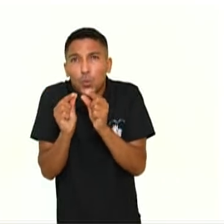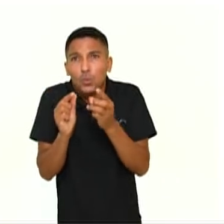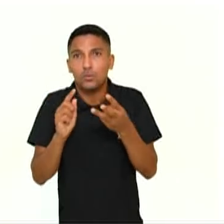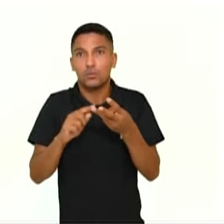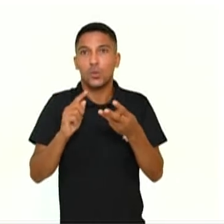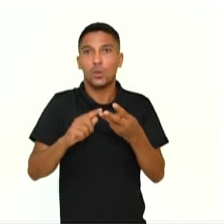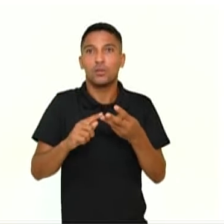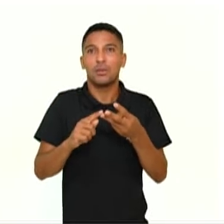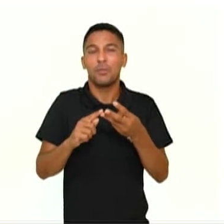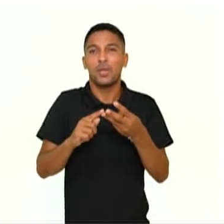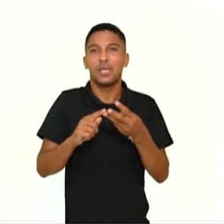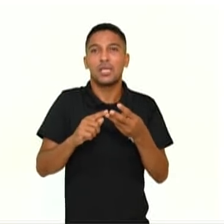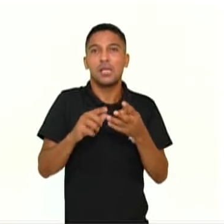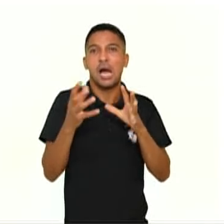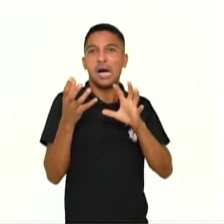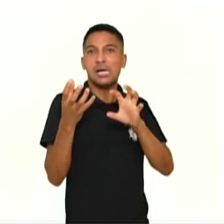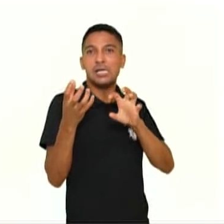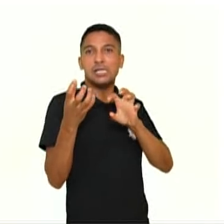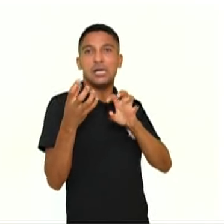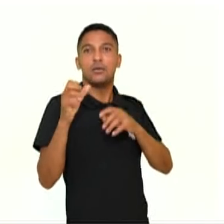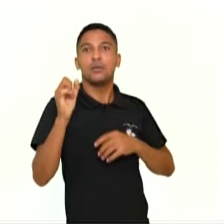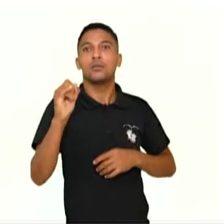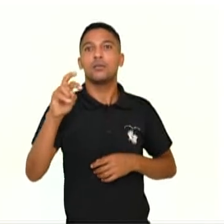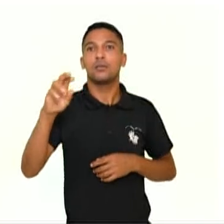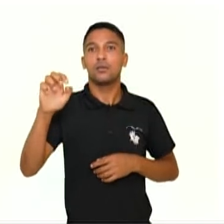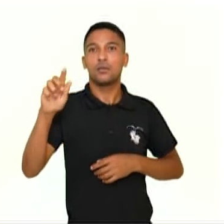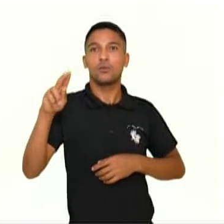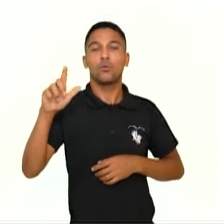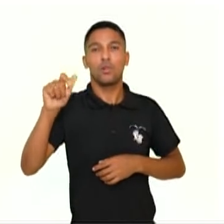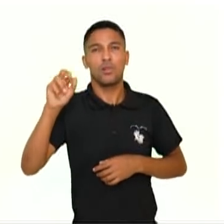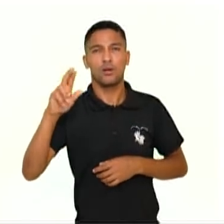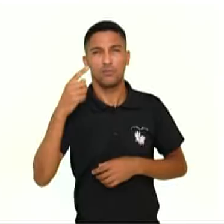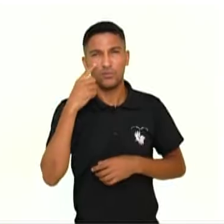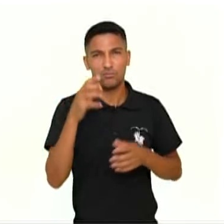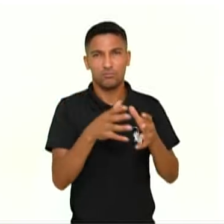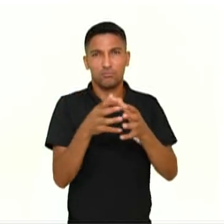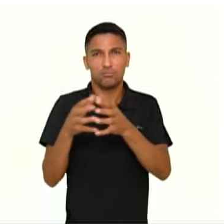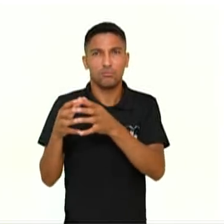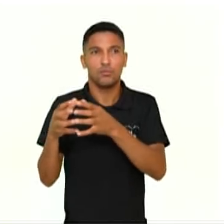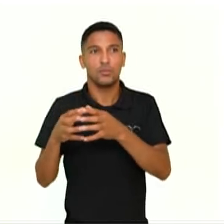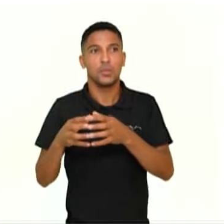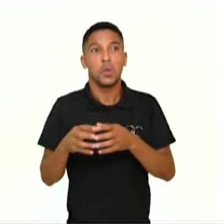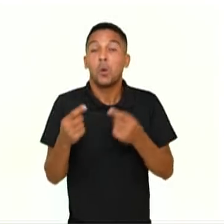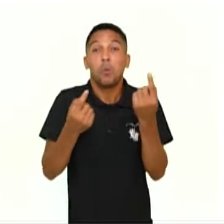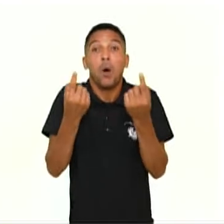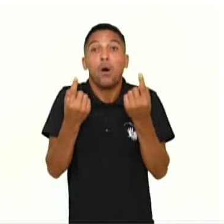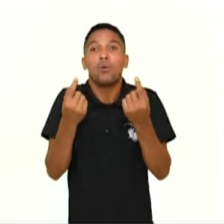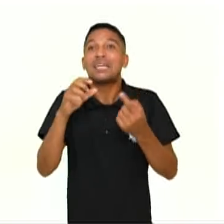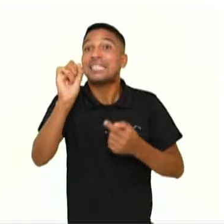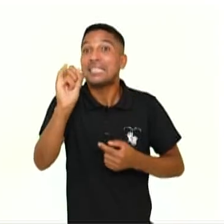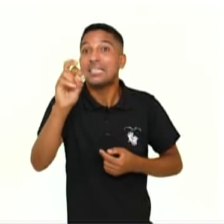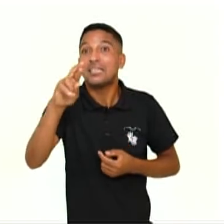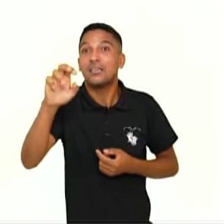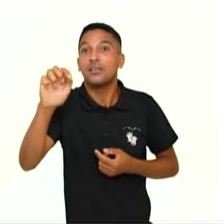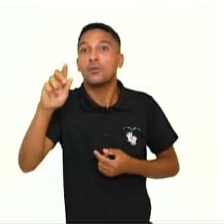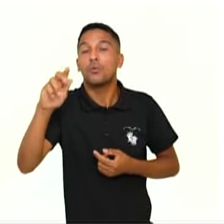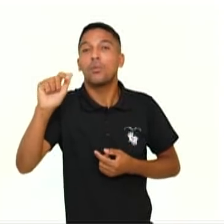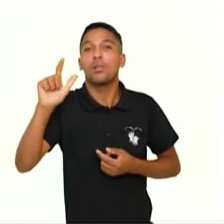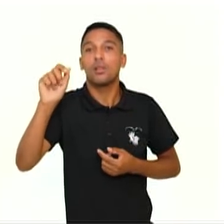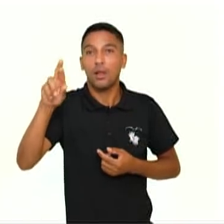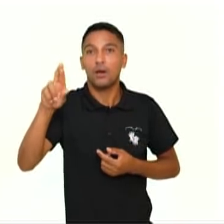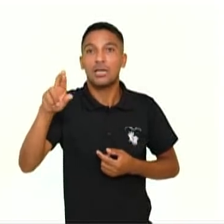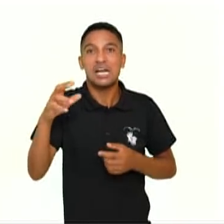é citado um osso irregular. Eu falei na aula de hoje. Letra A, será que é o tarso? Letra B, fêmur. Letra